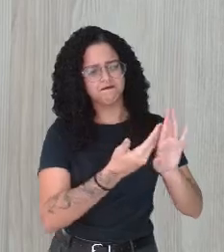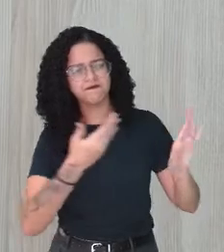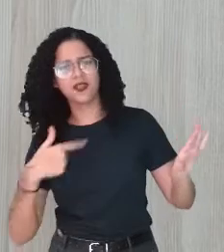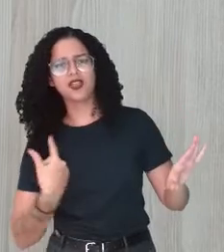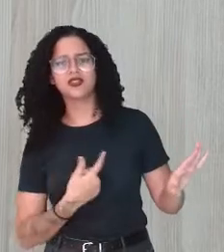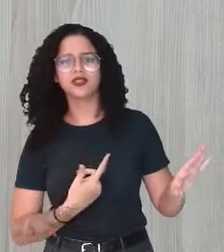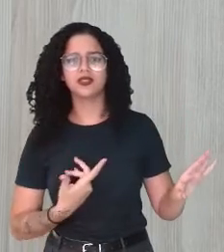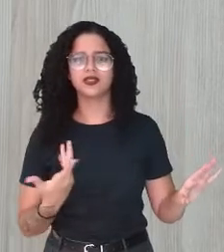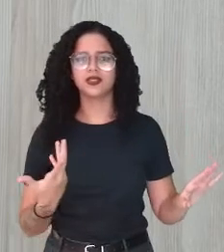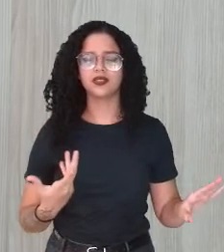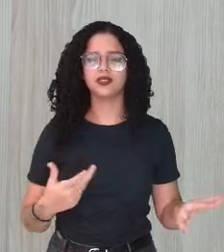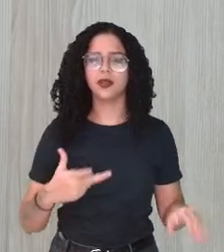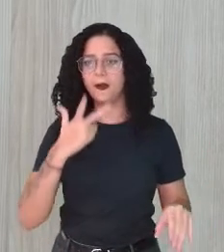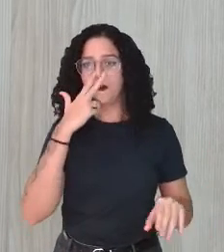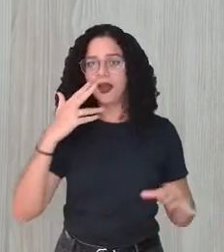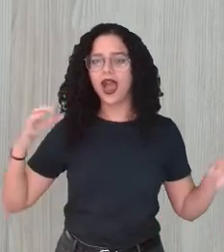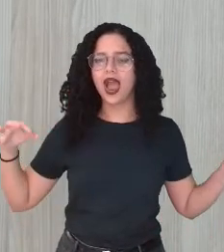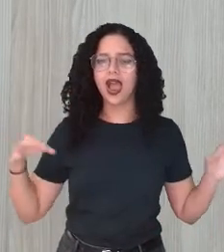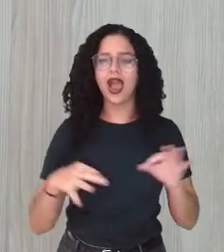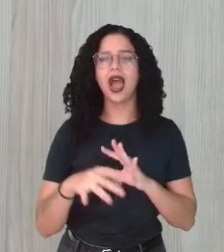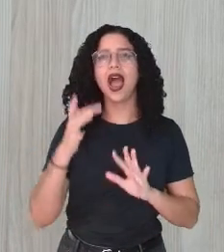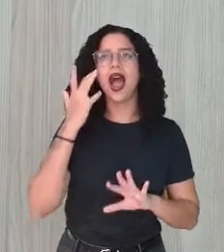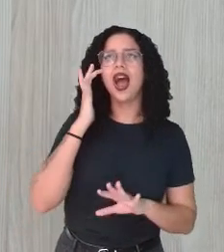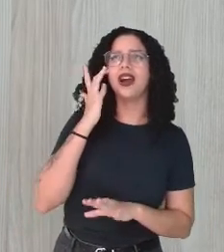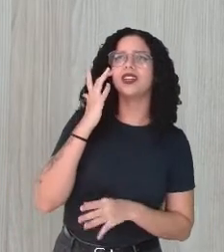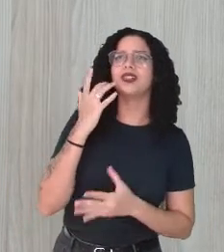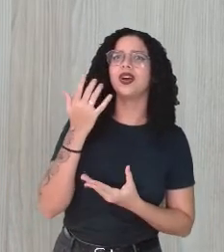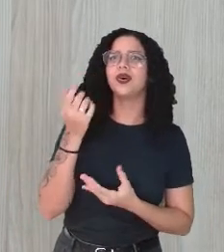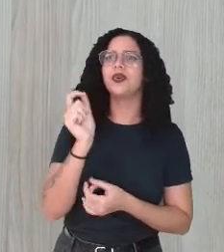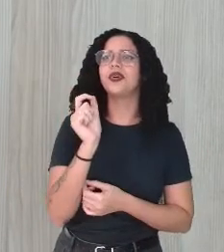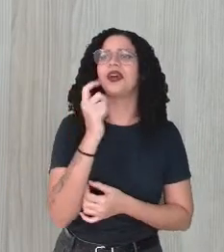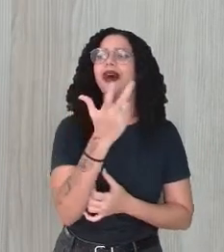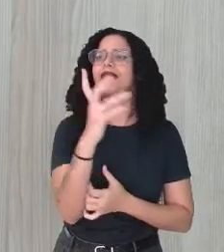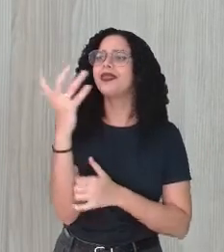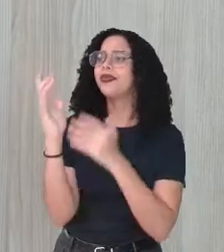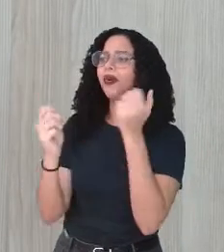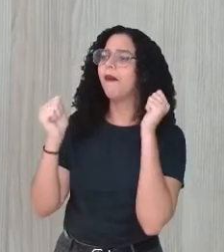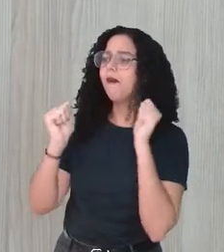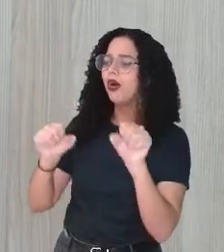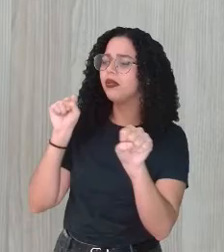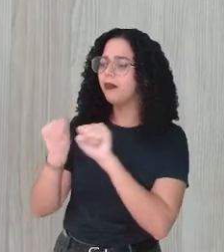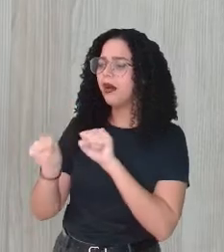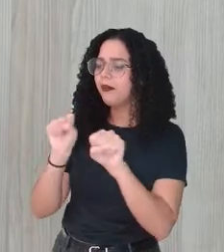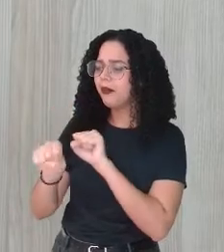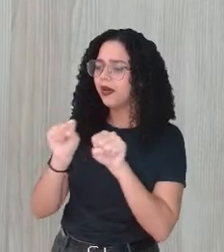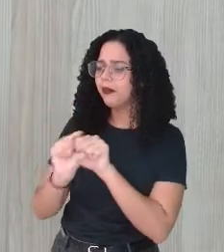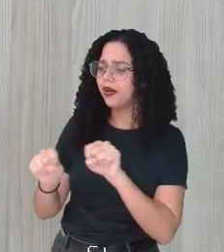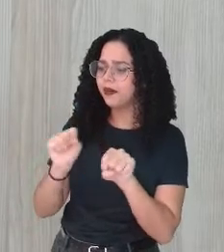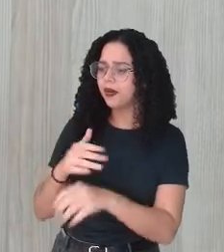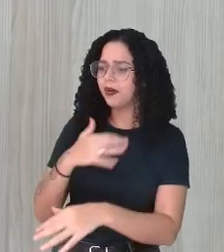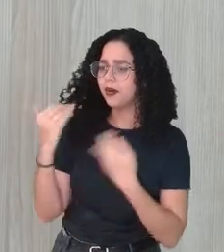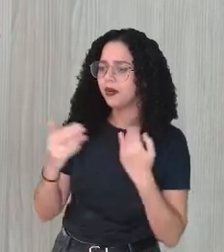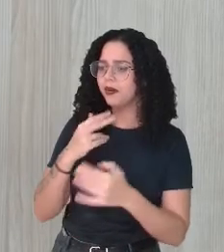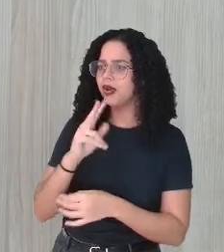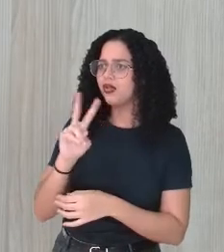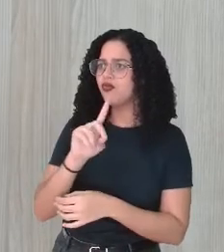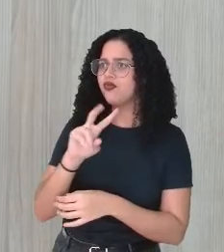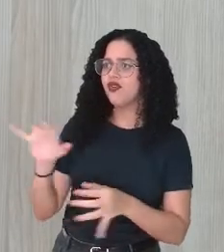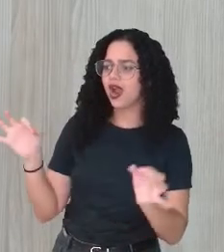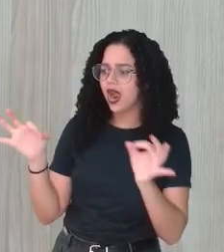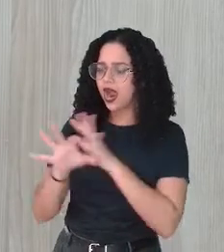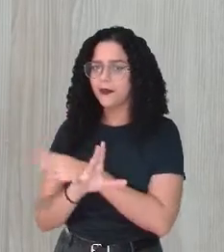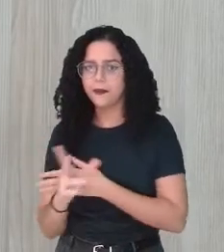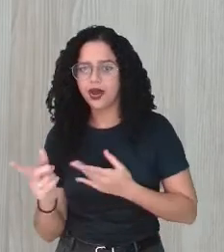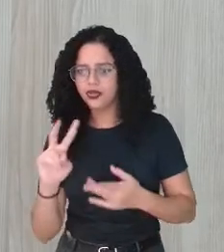e aí acaba, né, achando que a natureza a gente pode destruir, que ela não vai, né, se acabar, não